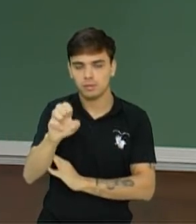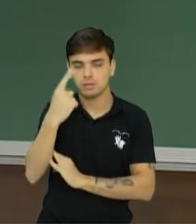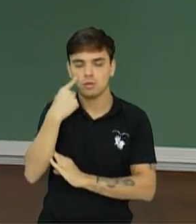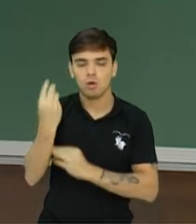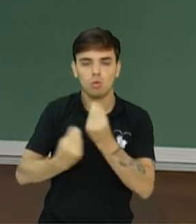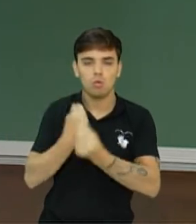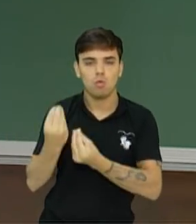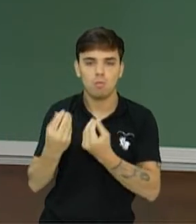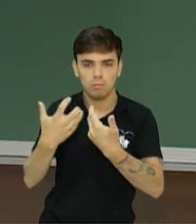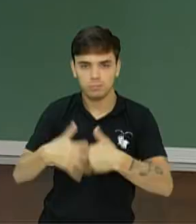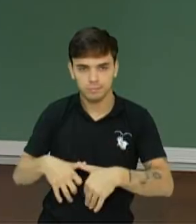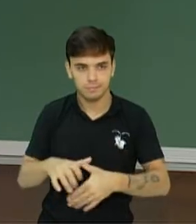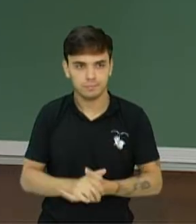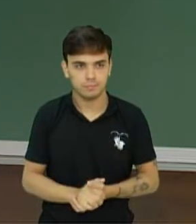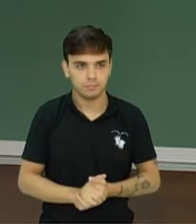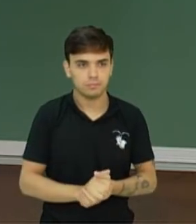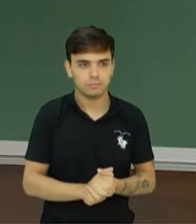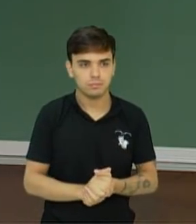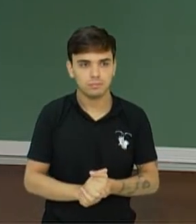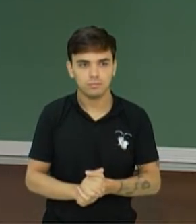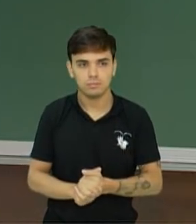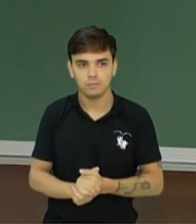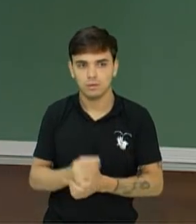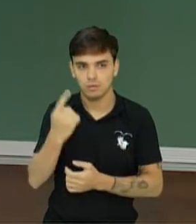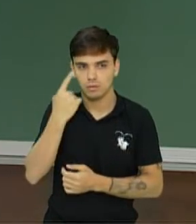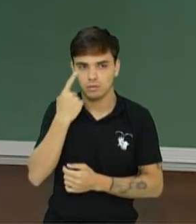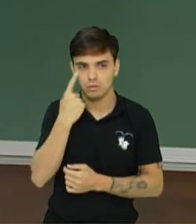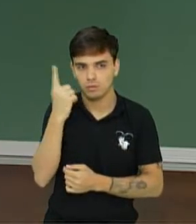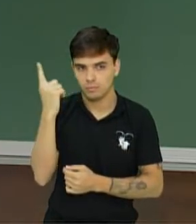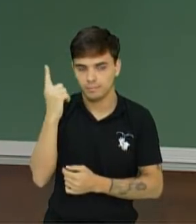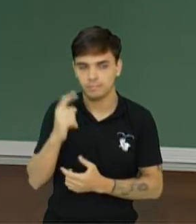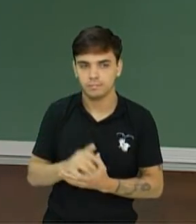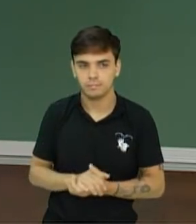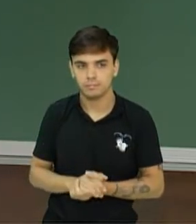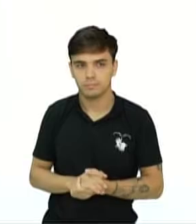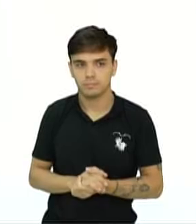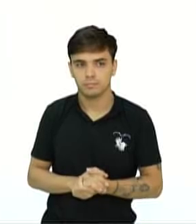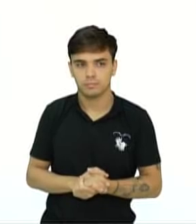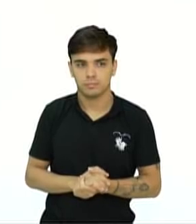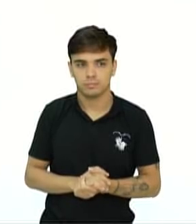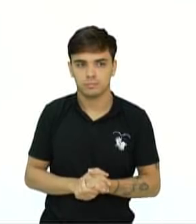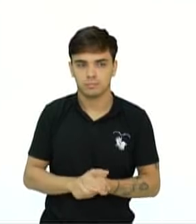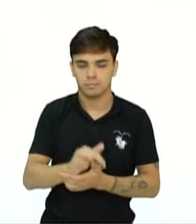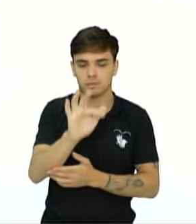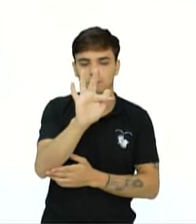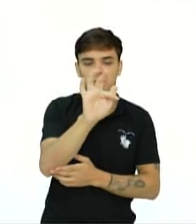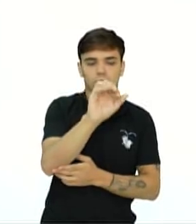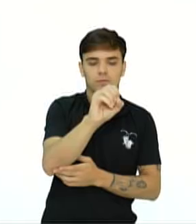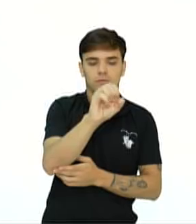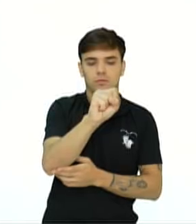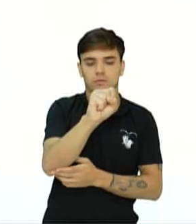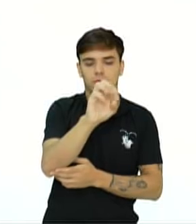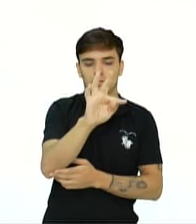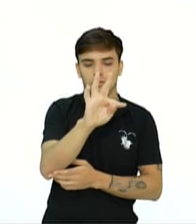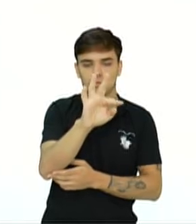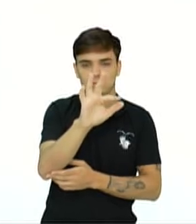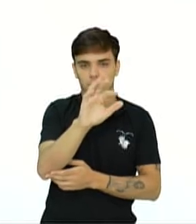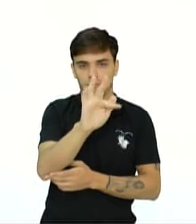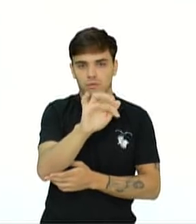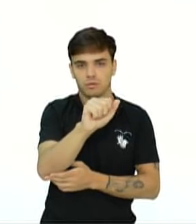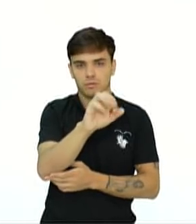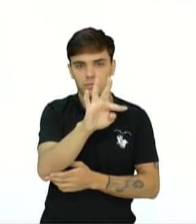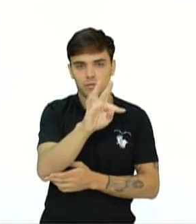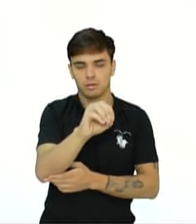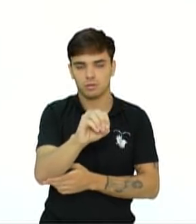fica, ó. Radical fosfato e açúcar, e uma base nitrogenada. Radical fosfato, açúcar e uma base